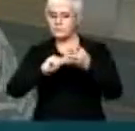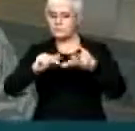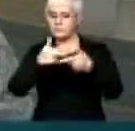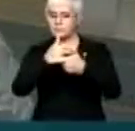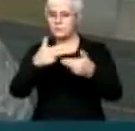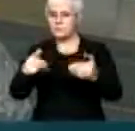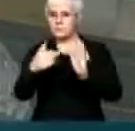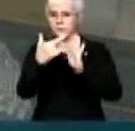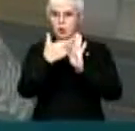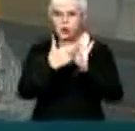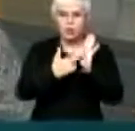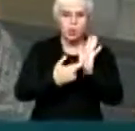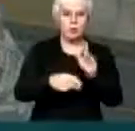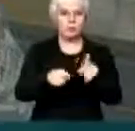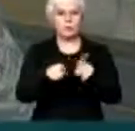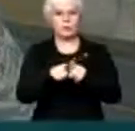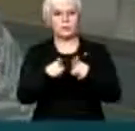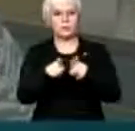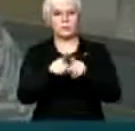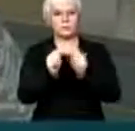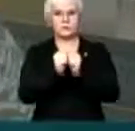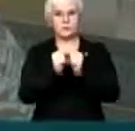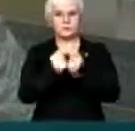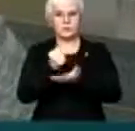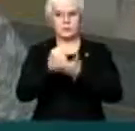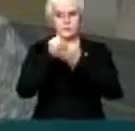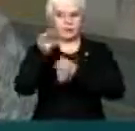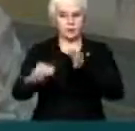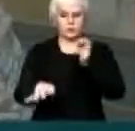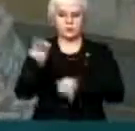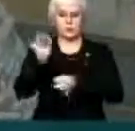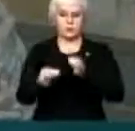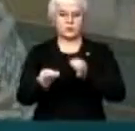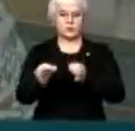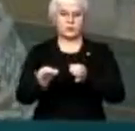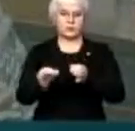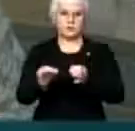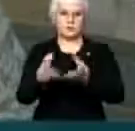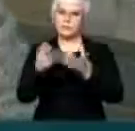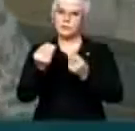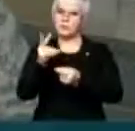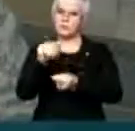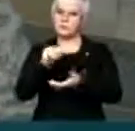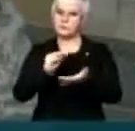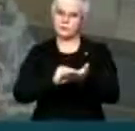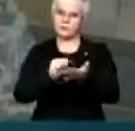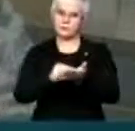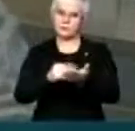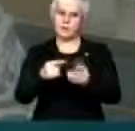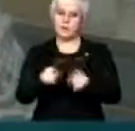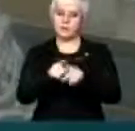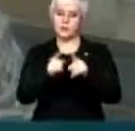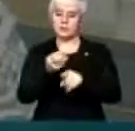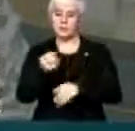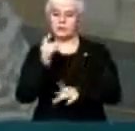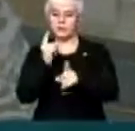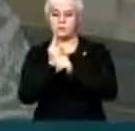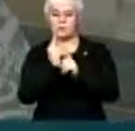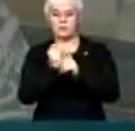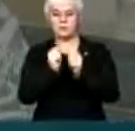aí das normas, né, e do aparato jurídico, que nem sempre funciona adequadamente, e há desencontros